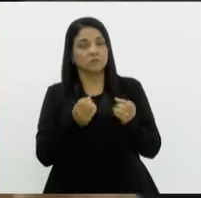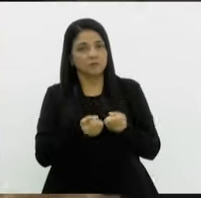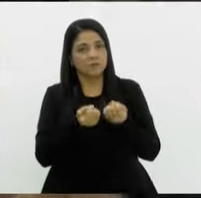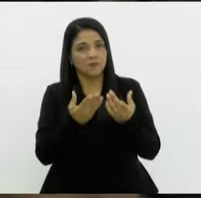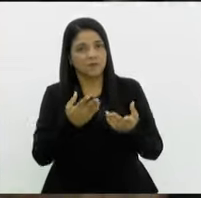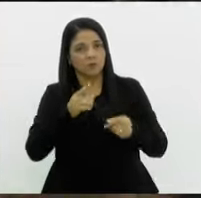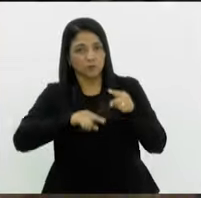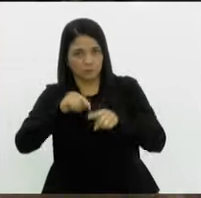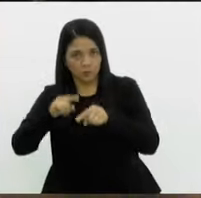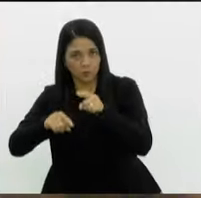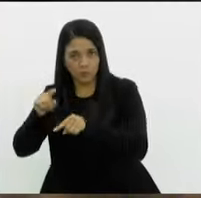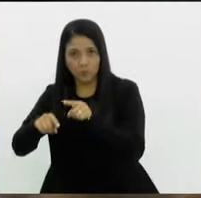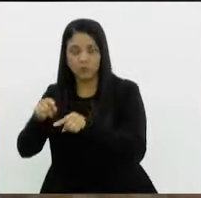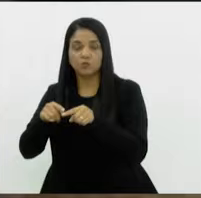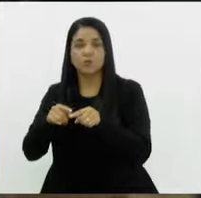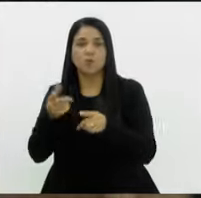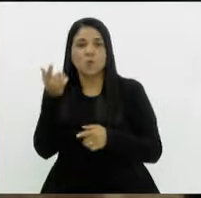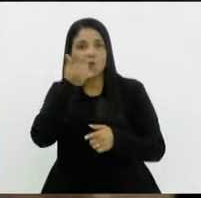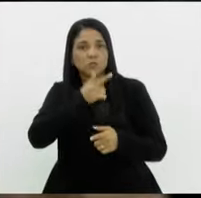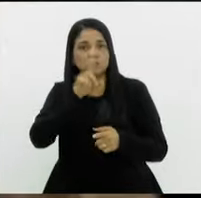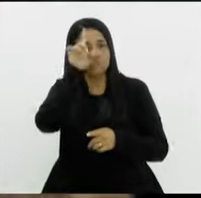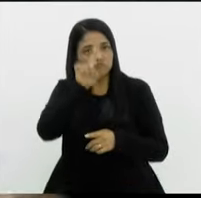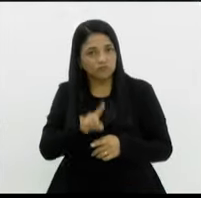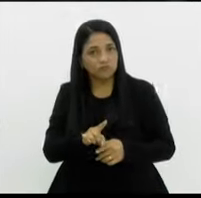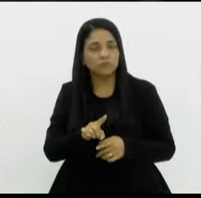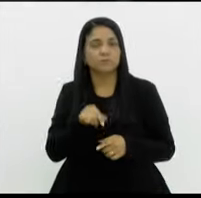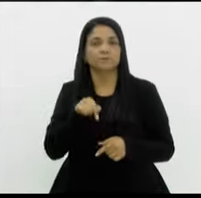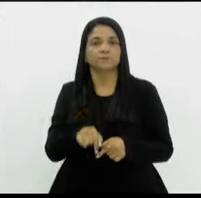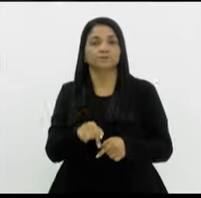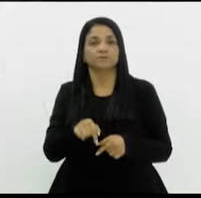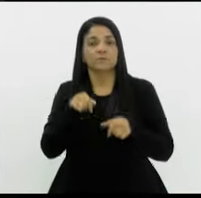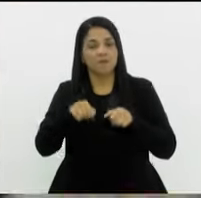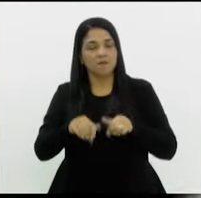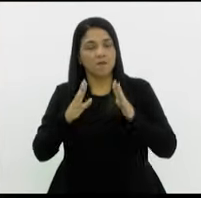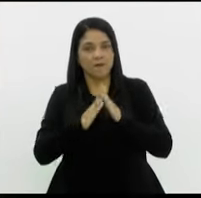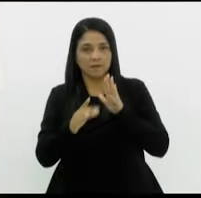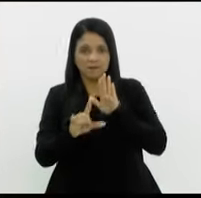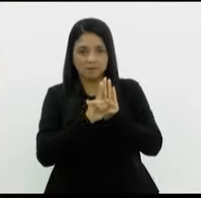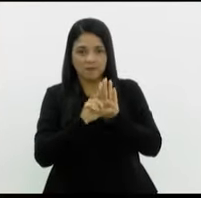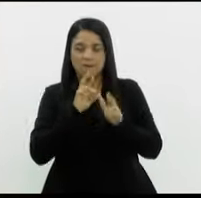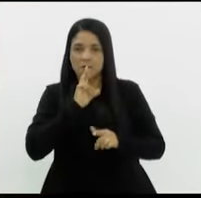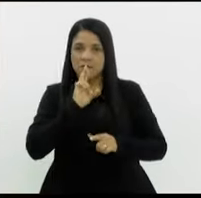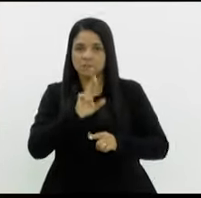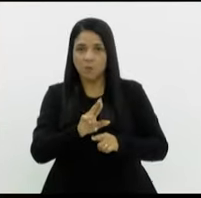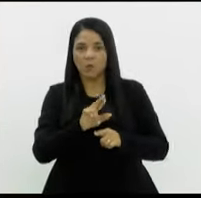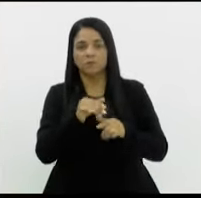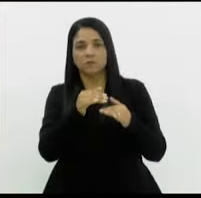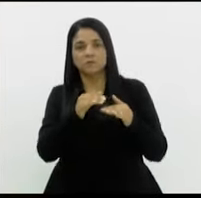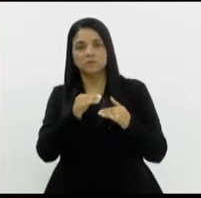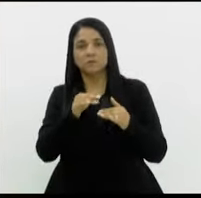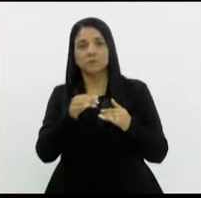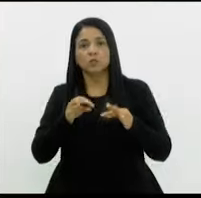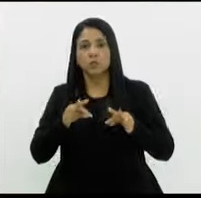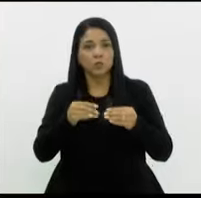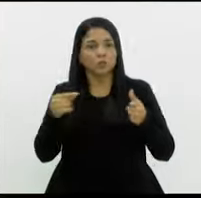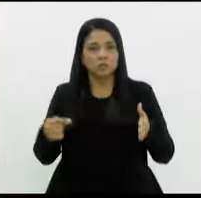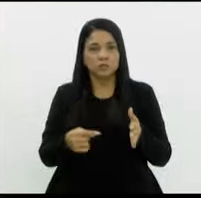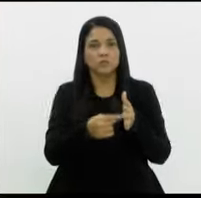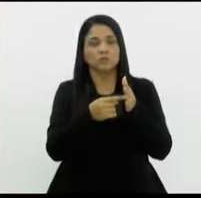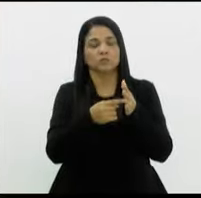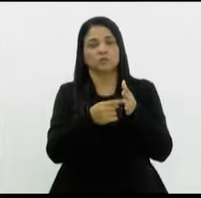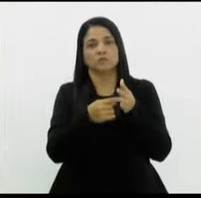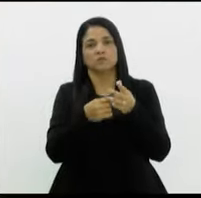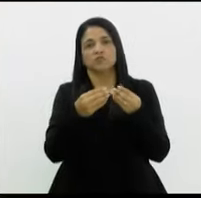eles possam conquistar a dignidade e que para que essa casa responda à altura todas as denúncias de violações de